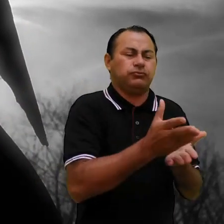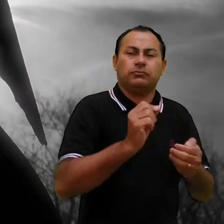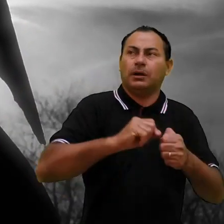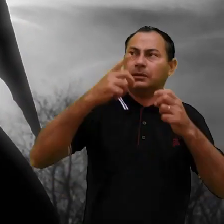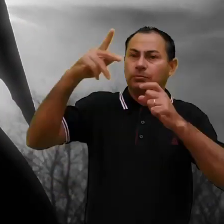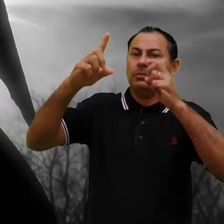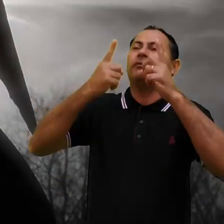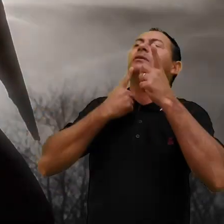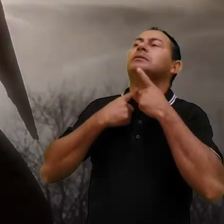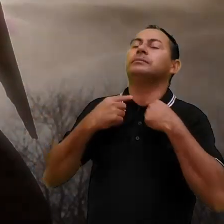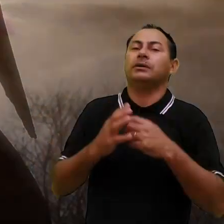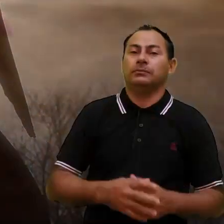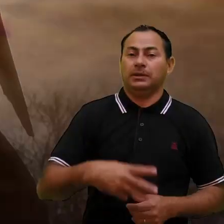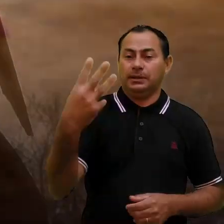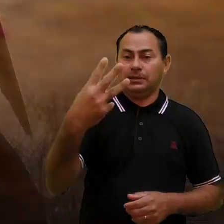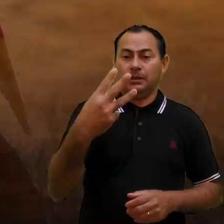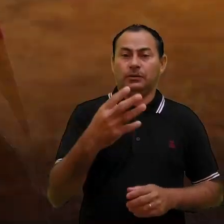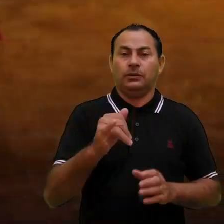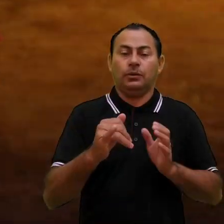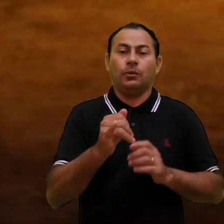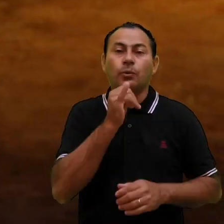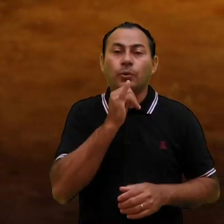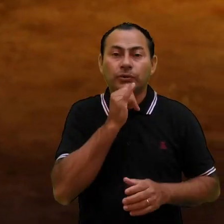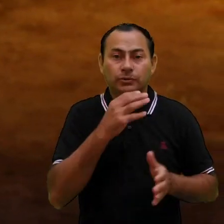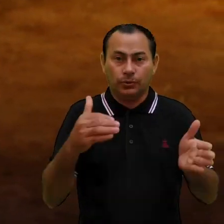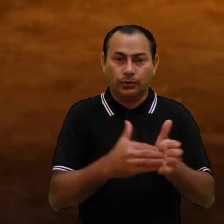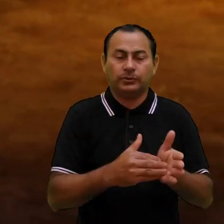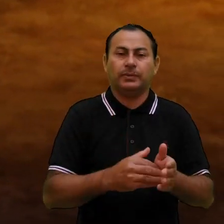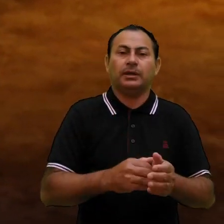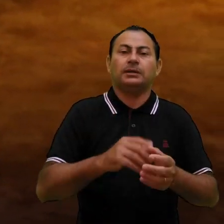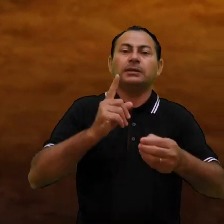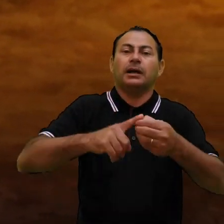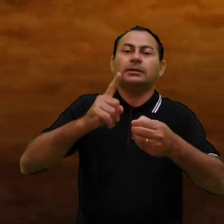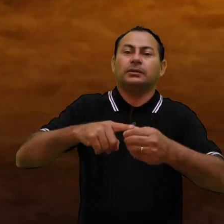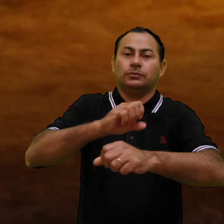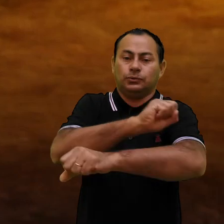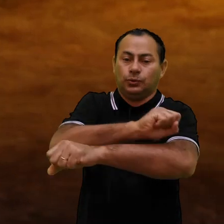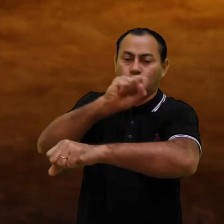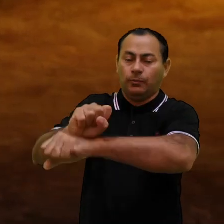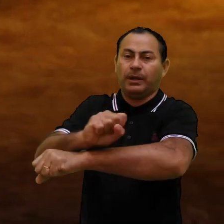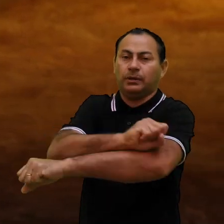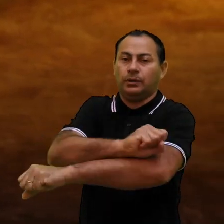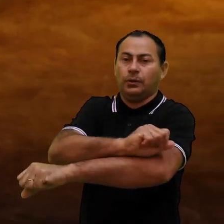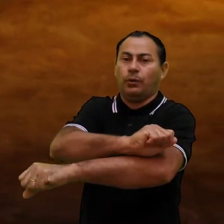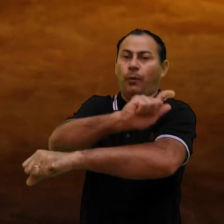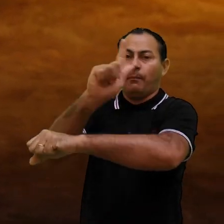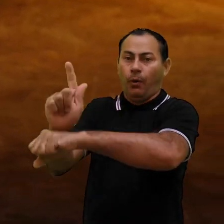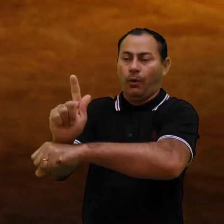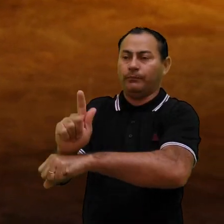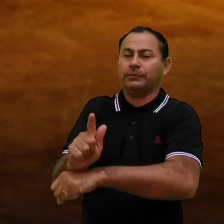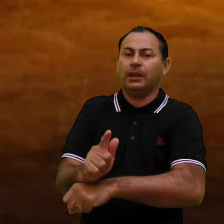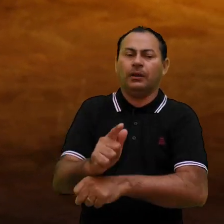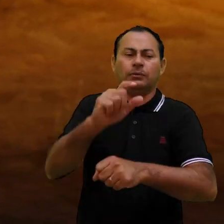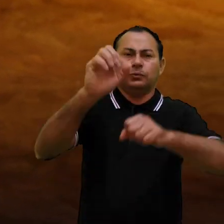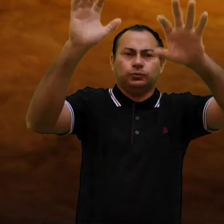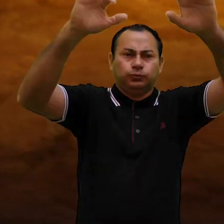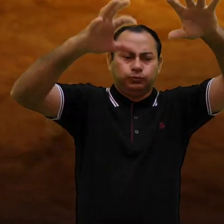vontade. O terceiro e último exemplo de Judas é Sodoma e Gomorra, como estas cidades pereceram sob o fogo de